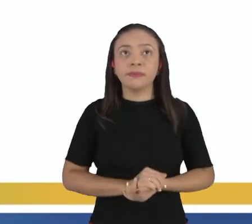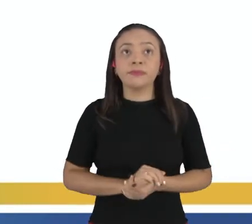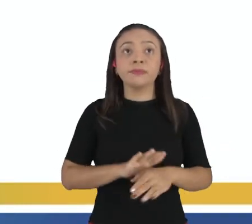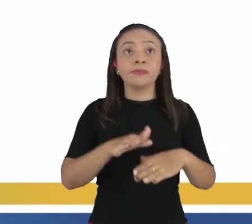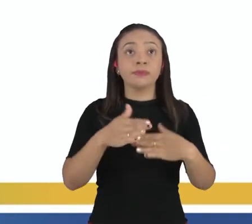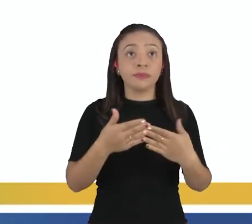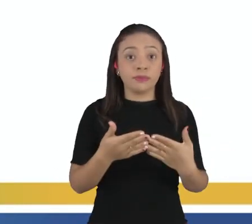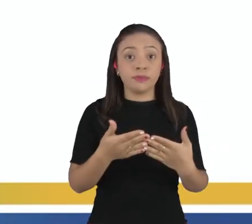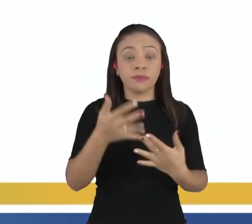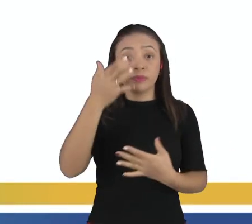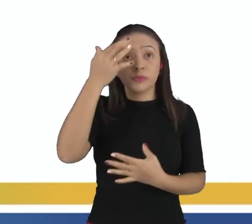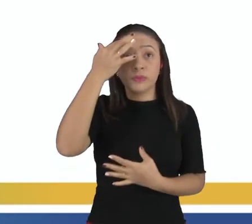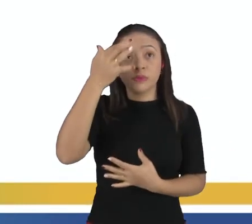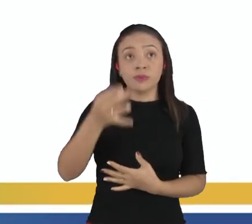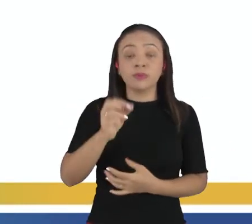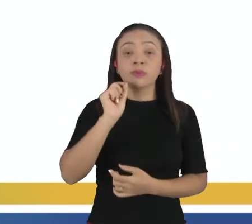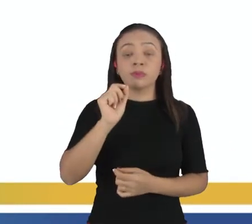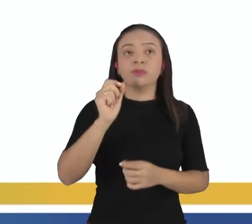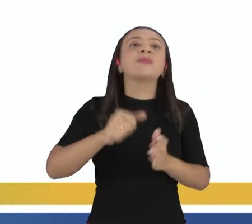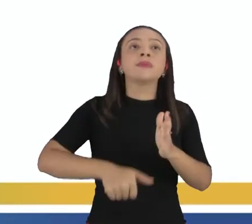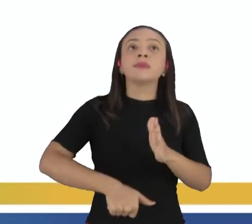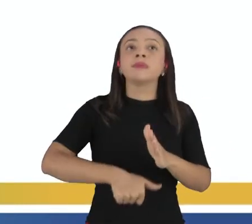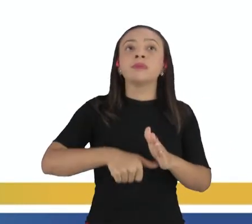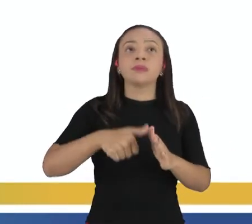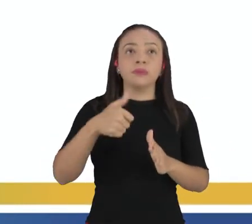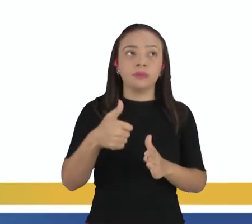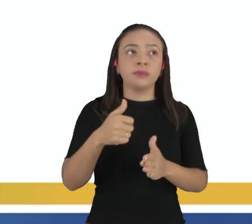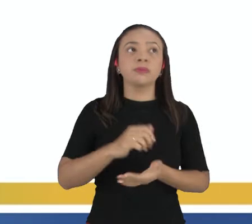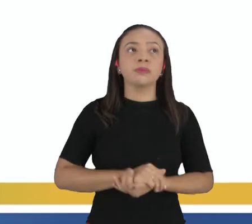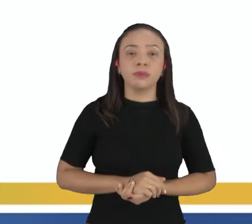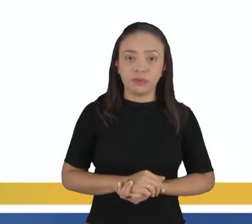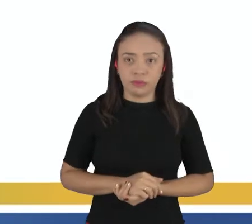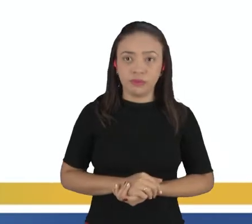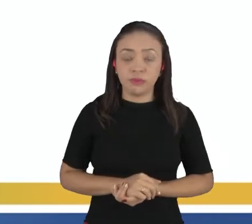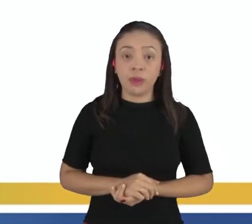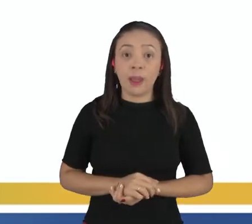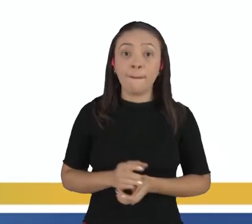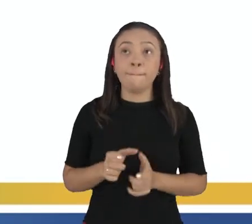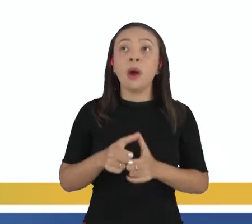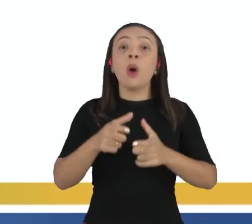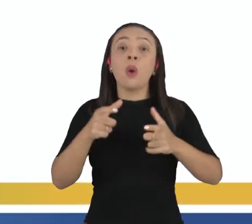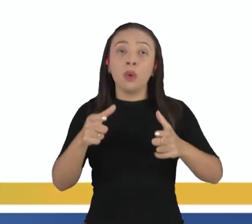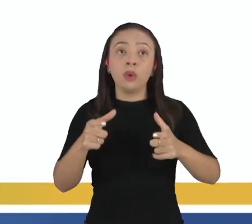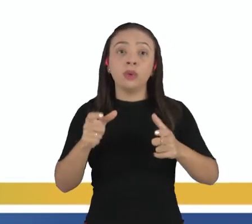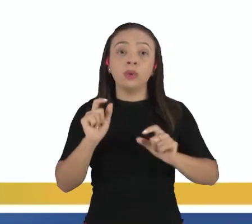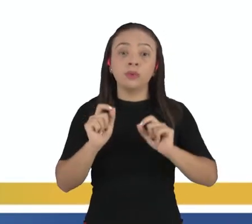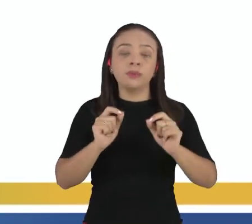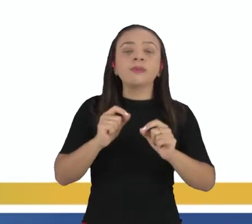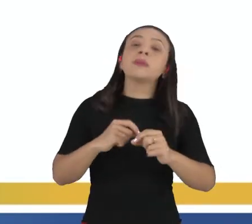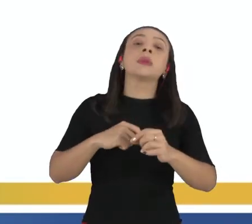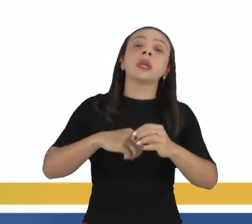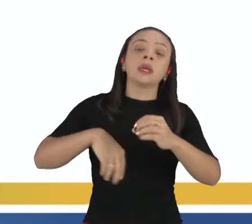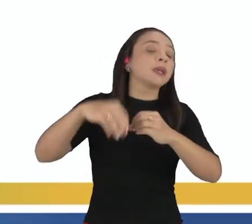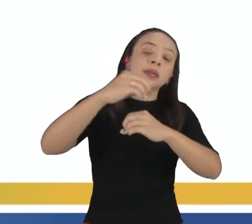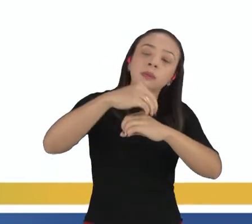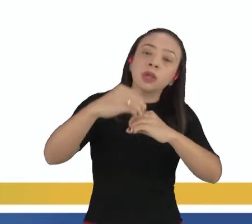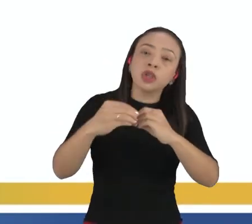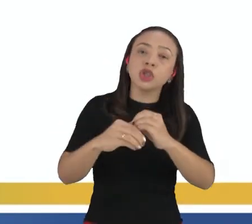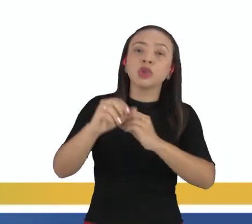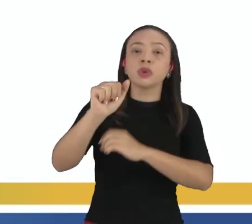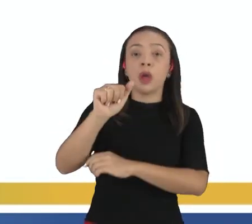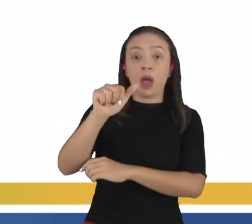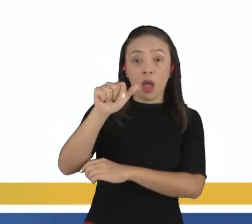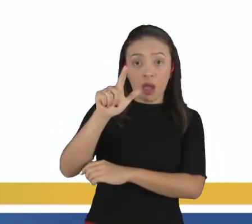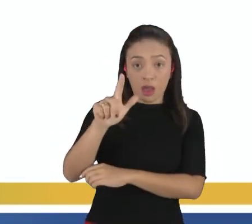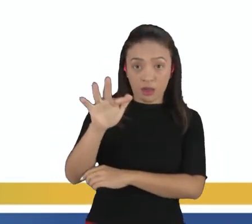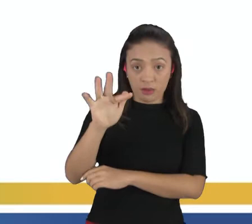seguintes conclusões. Primeiro, o fato de a grande maioria das partículas alfa atravessarem, na verdade,